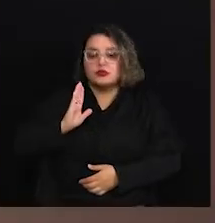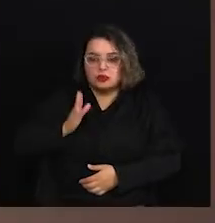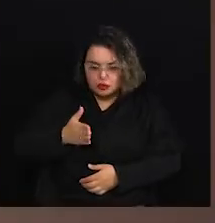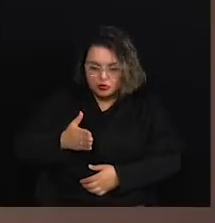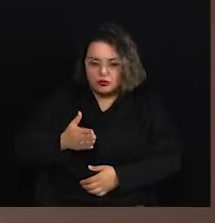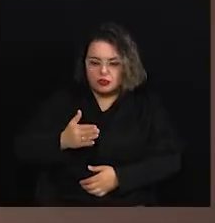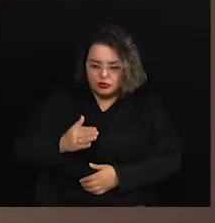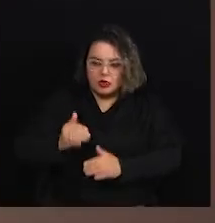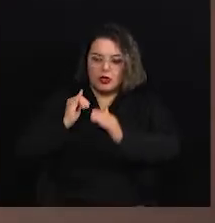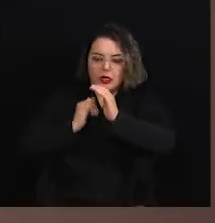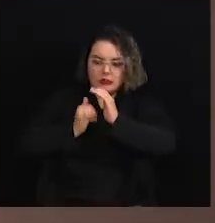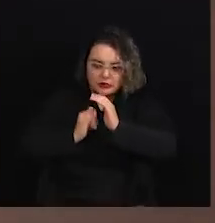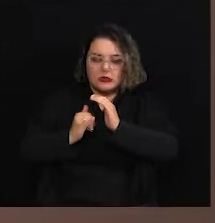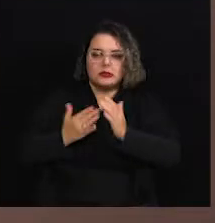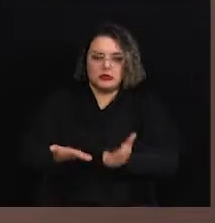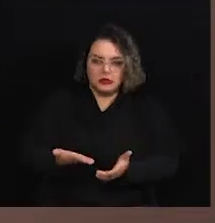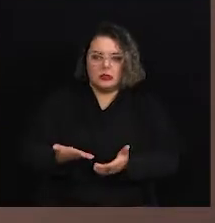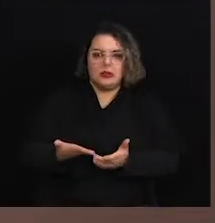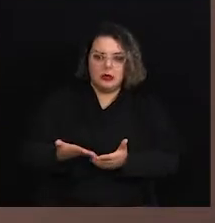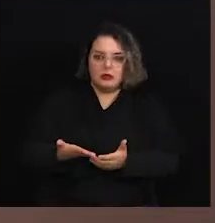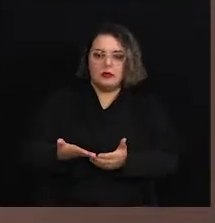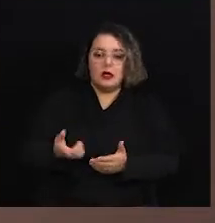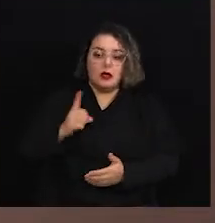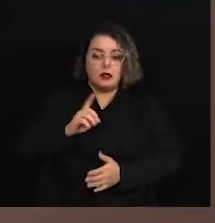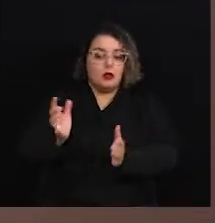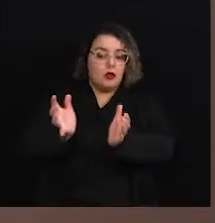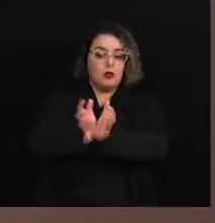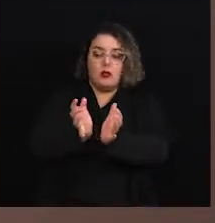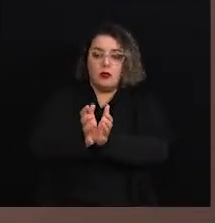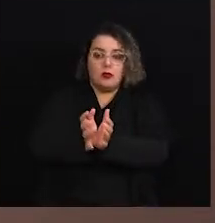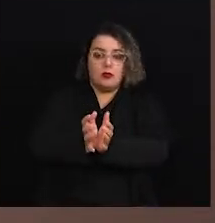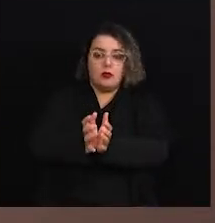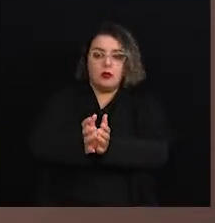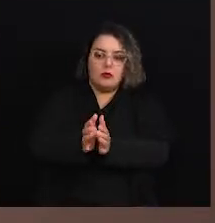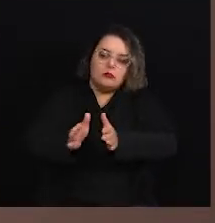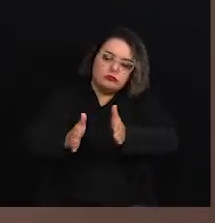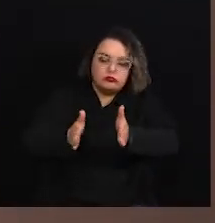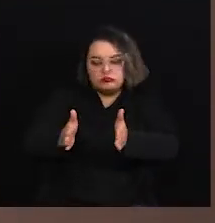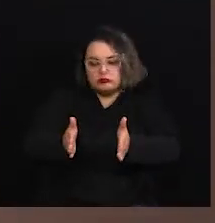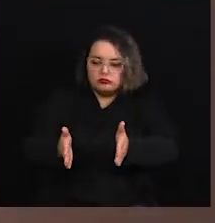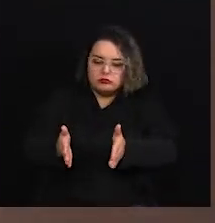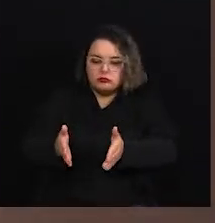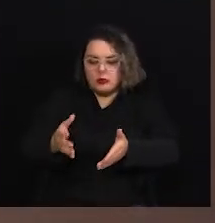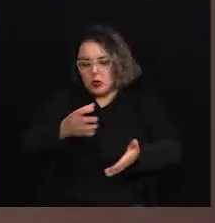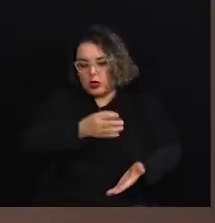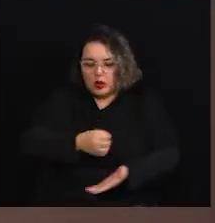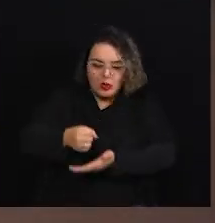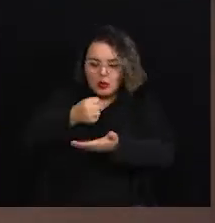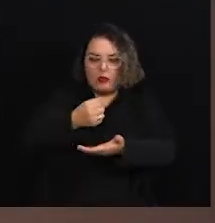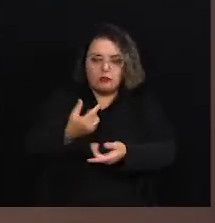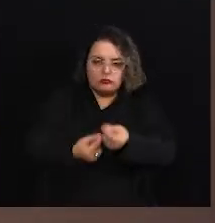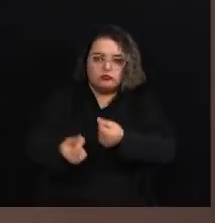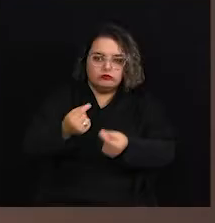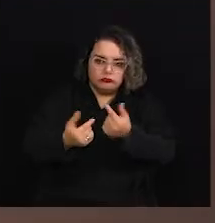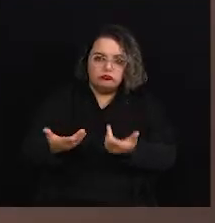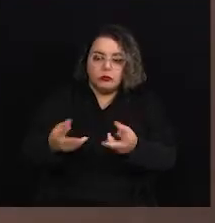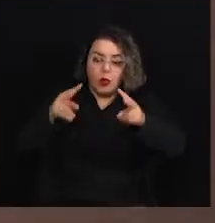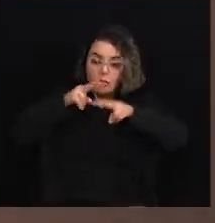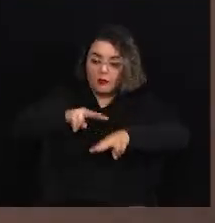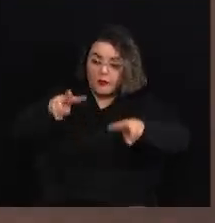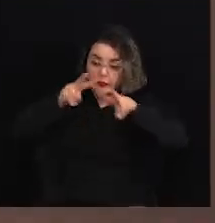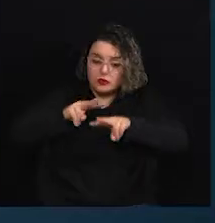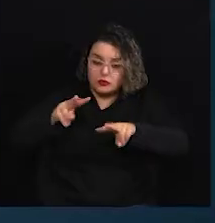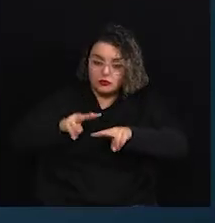já foram founders de startup, e não grupos de pessoas que por alguma situação têm o capital ali para cortar e estão muito mais tomando